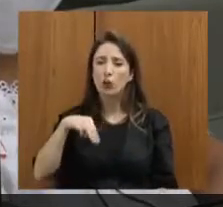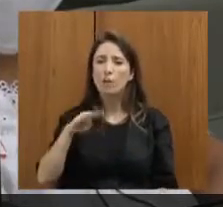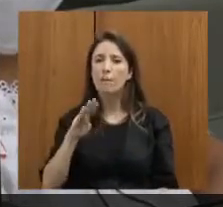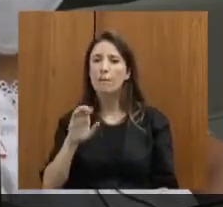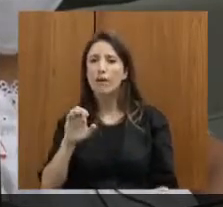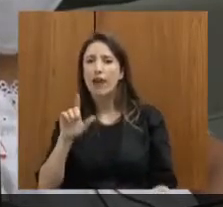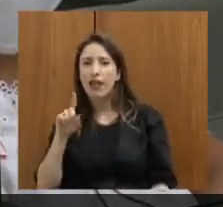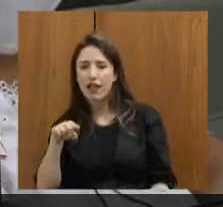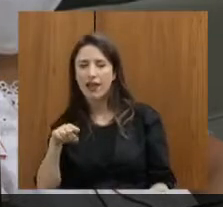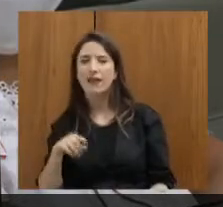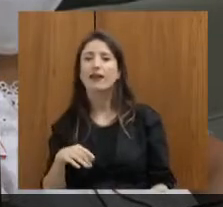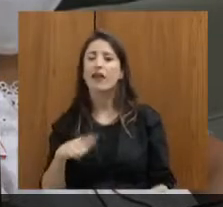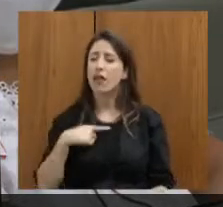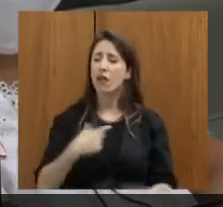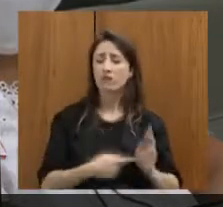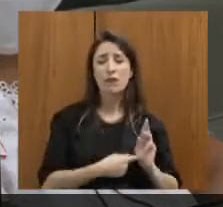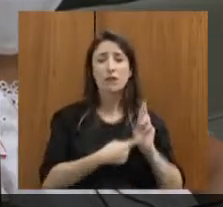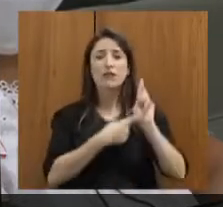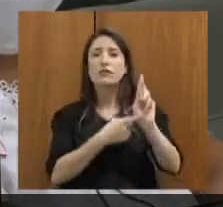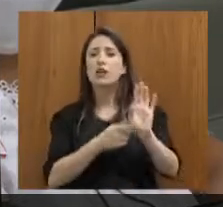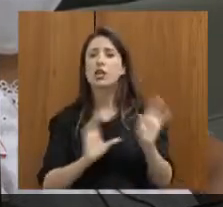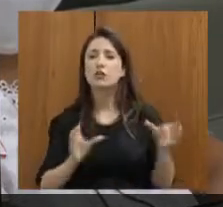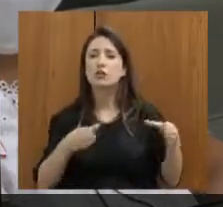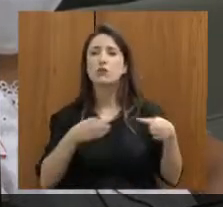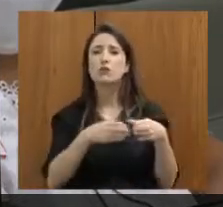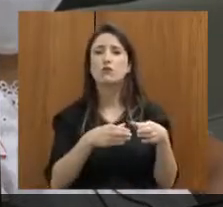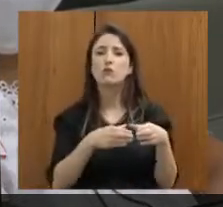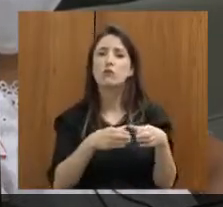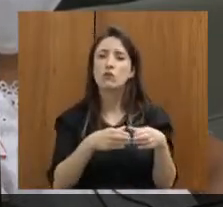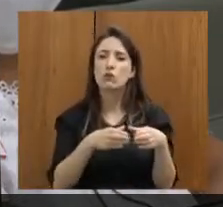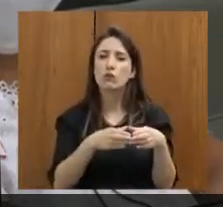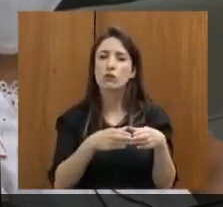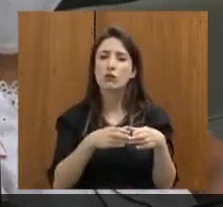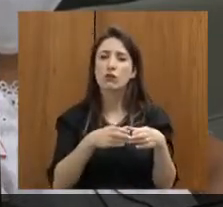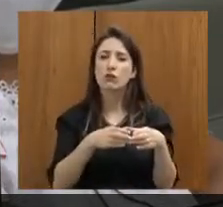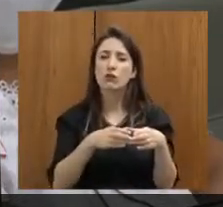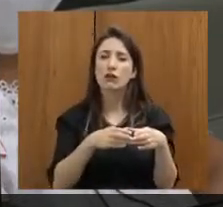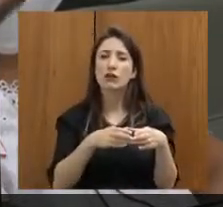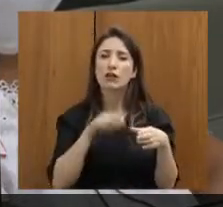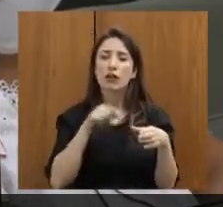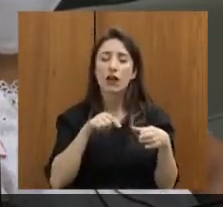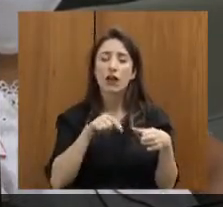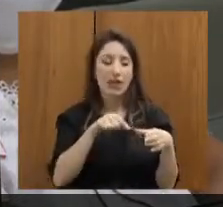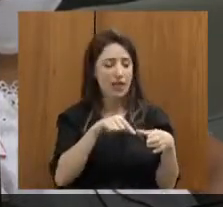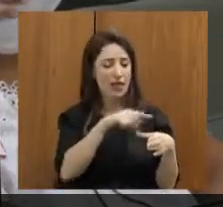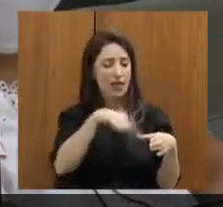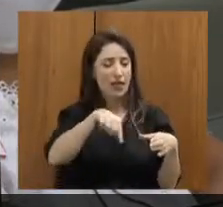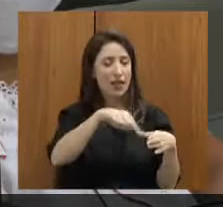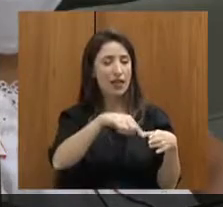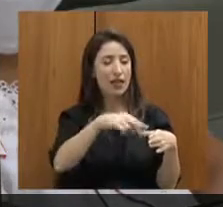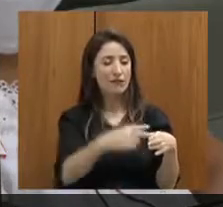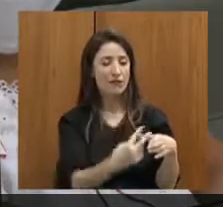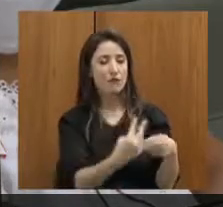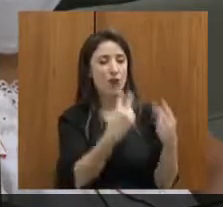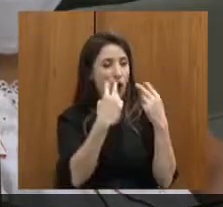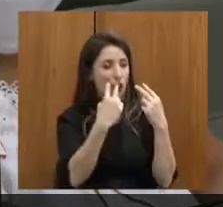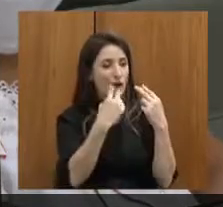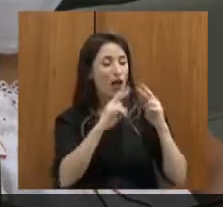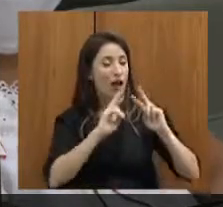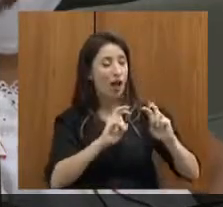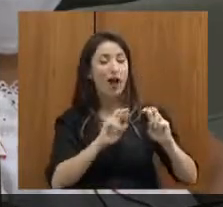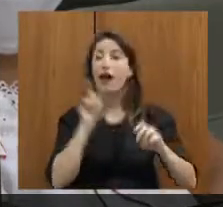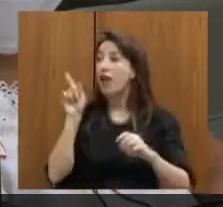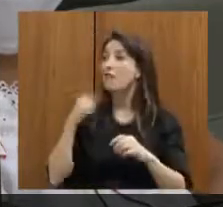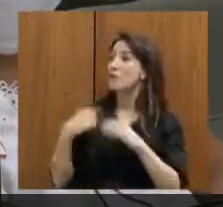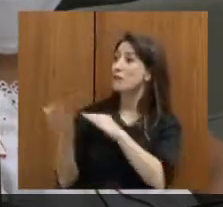representante de um grupo que Eles olham para mim eles me enxergam nosso meu Deus minha mãe que vai me ajudar minha mãe